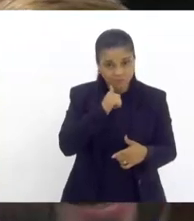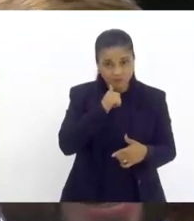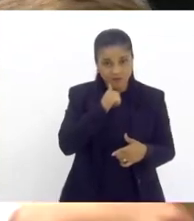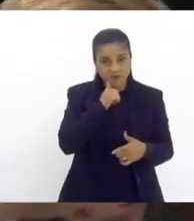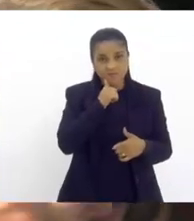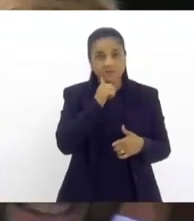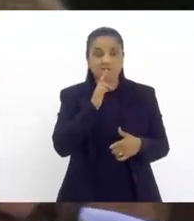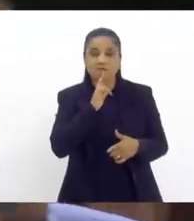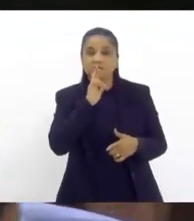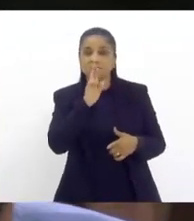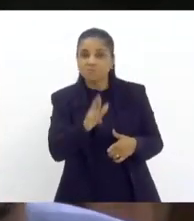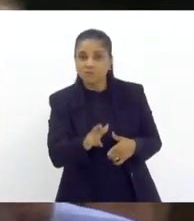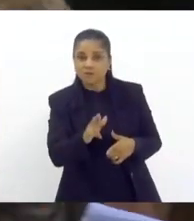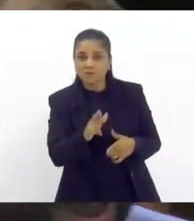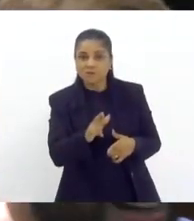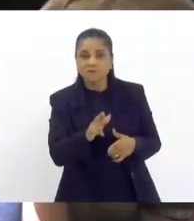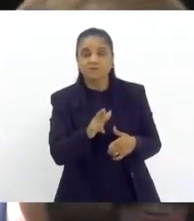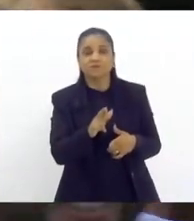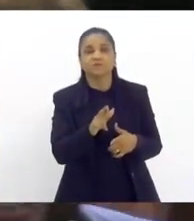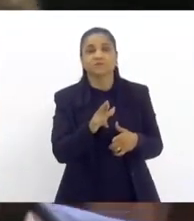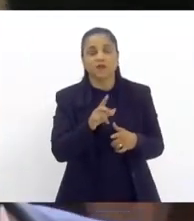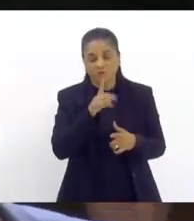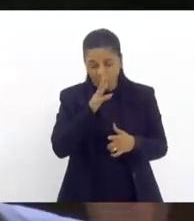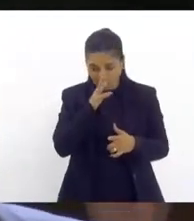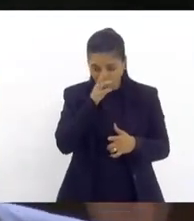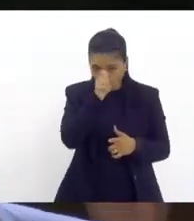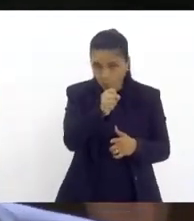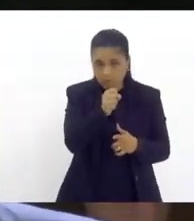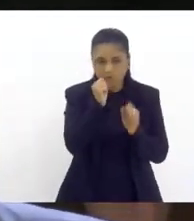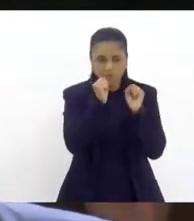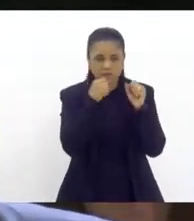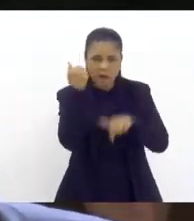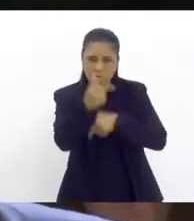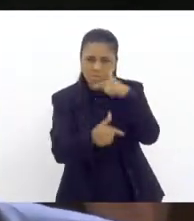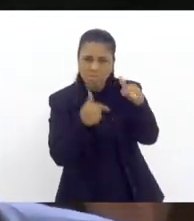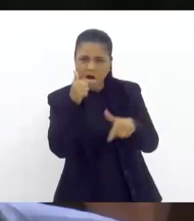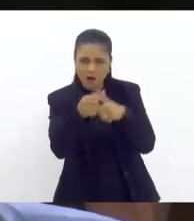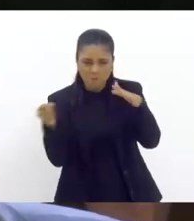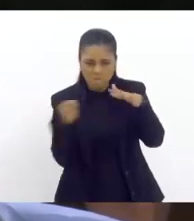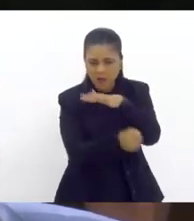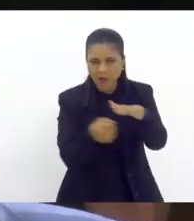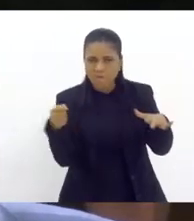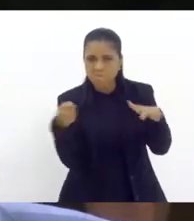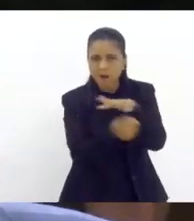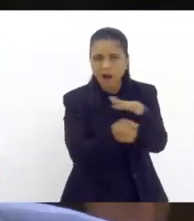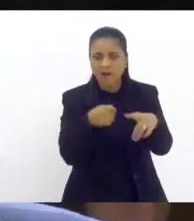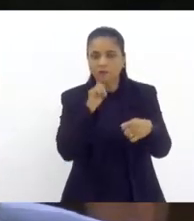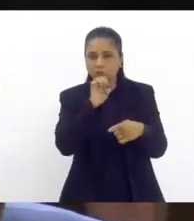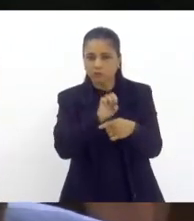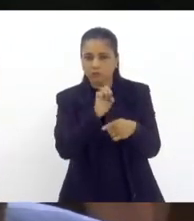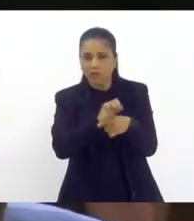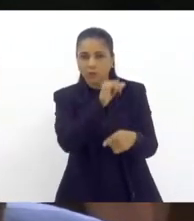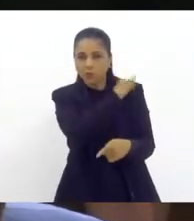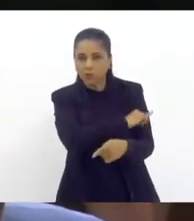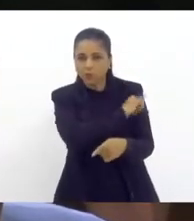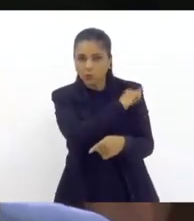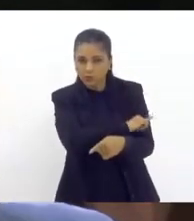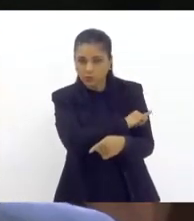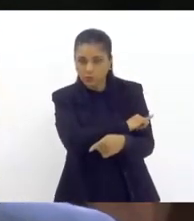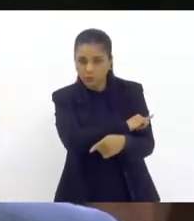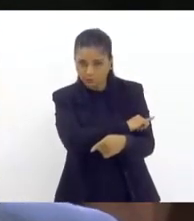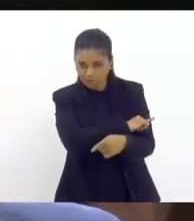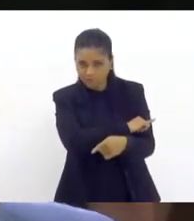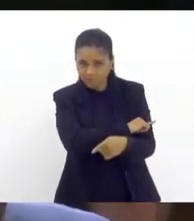pela maior parcela da força de trabalho empregada no Estado do Rio de Janeiro e também a ociosa.